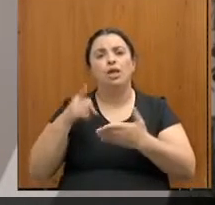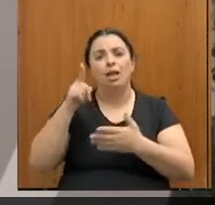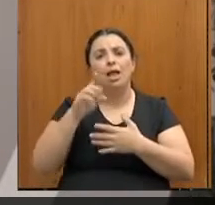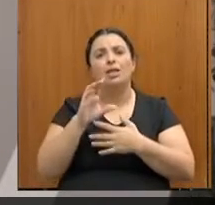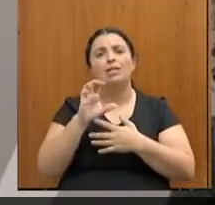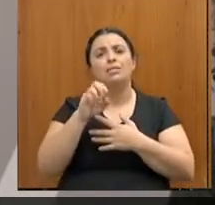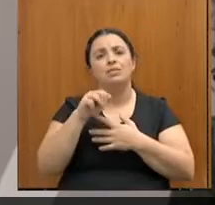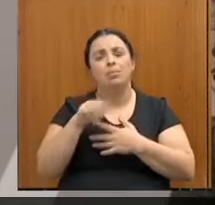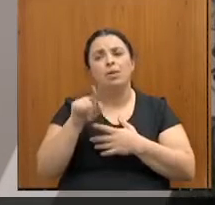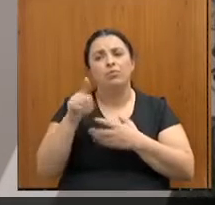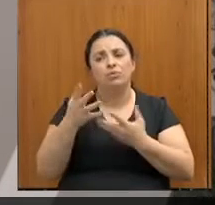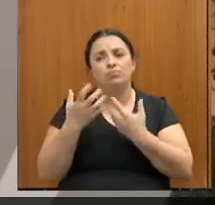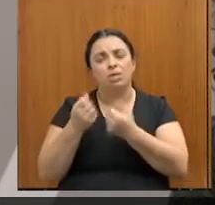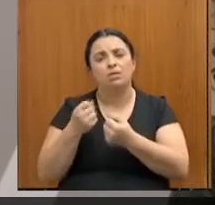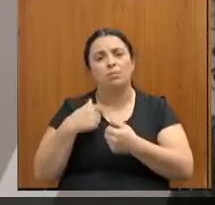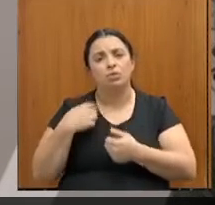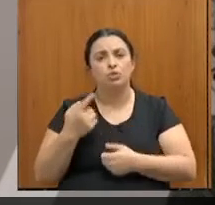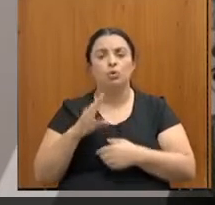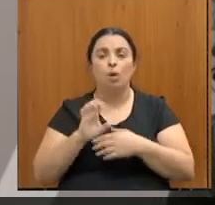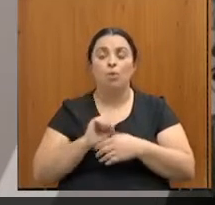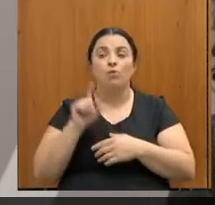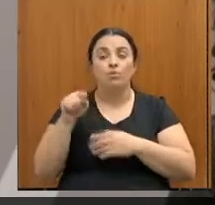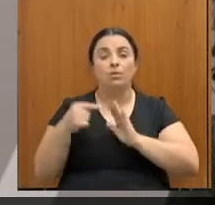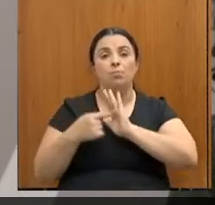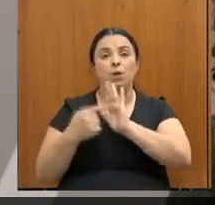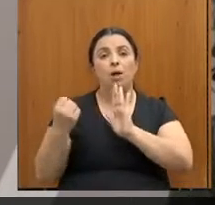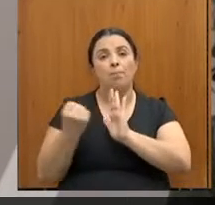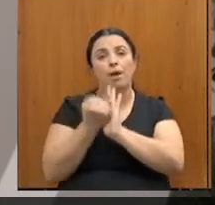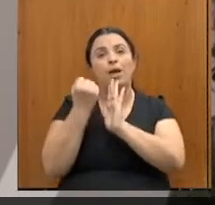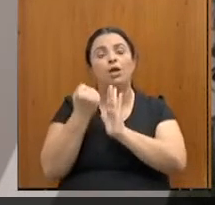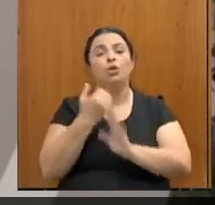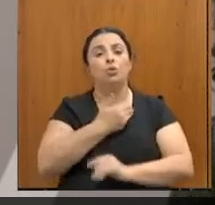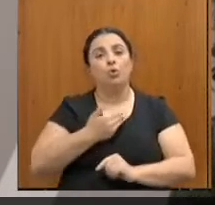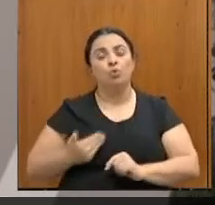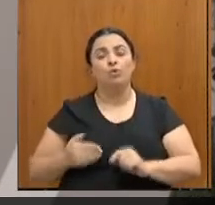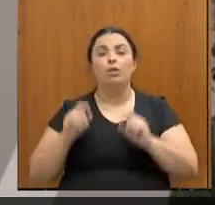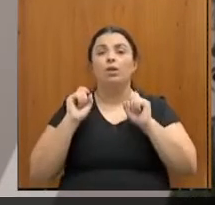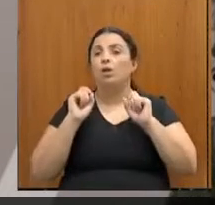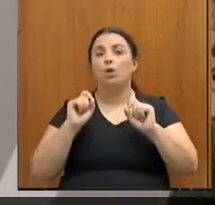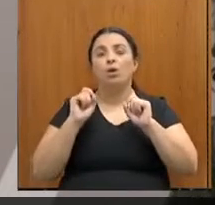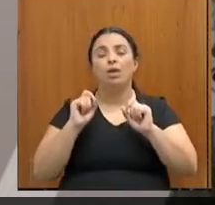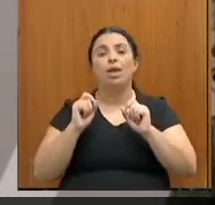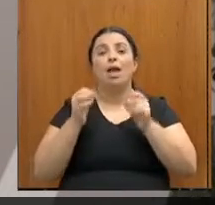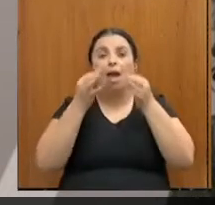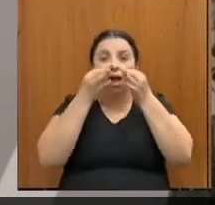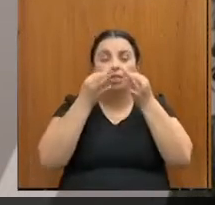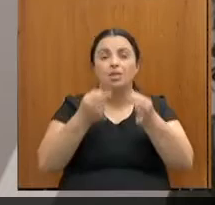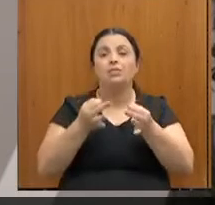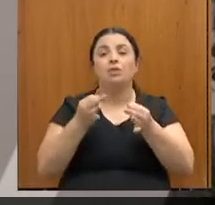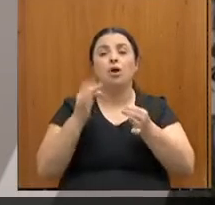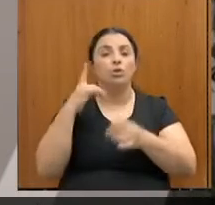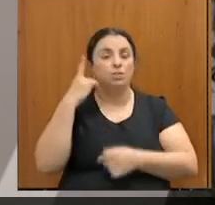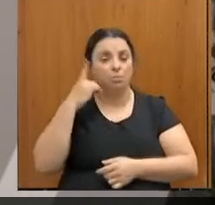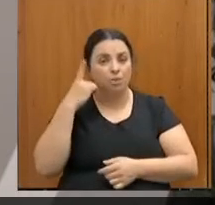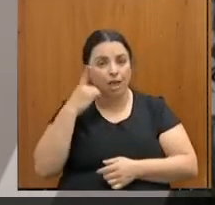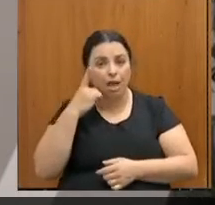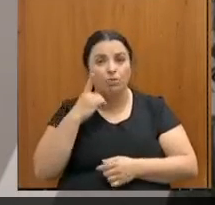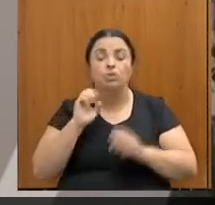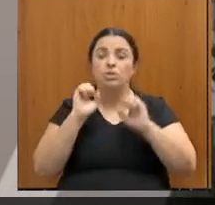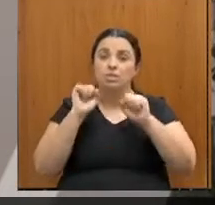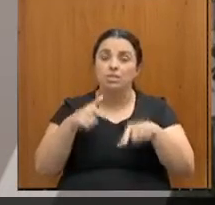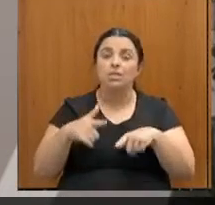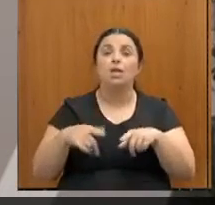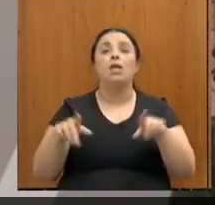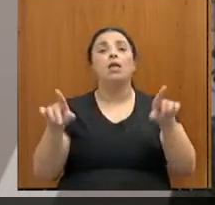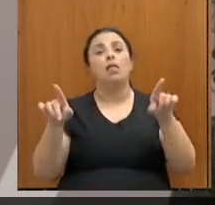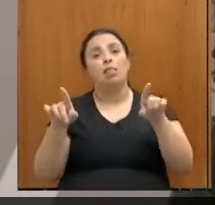para vocês estão mostrando a marca desse governo que é de dar atenção não só os deputados que nós se representamos